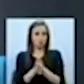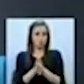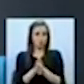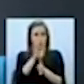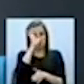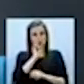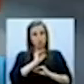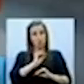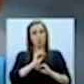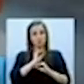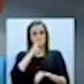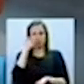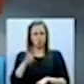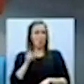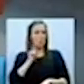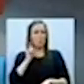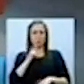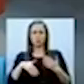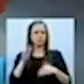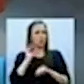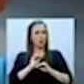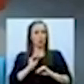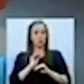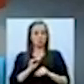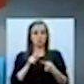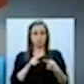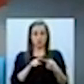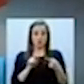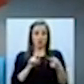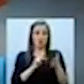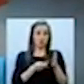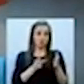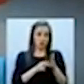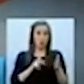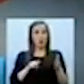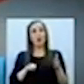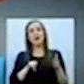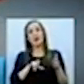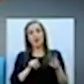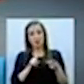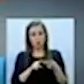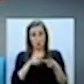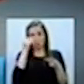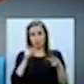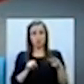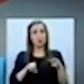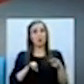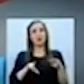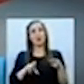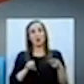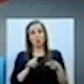ministros da Educação, a pessoa muito importantes na área da educação, como o José Roberto Carneiro, o professor Marçal Grilo, o professor Júlio